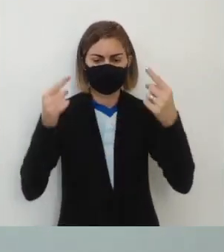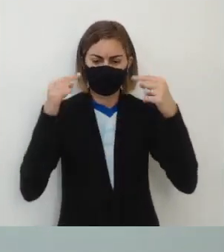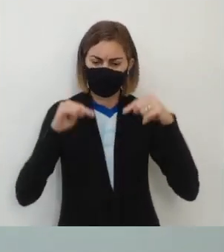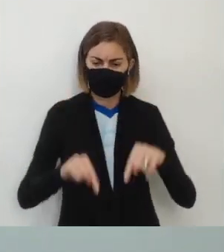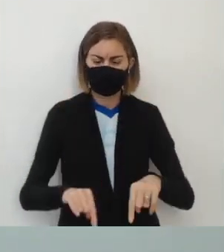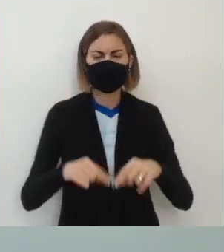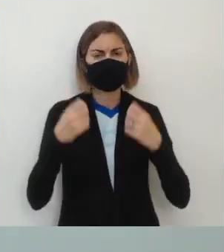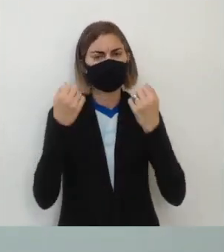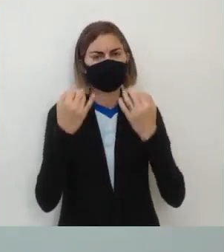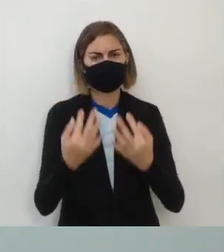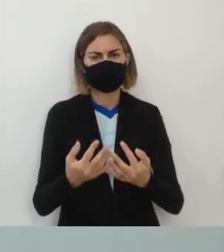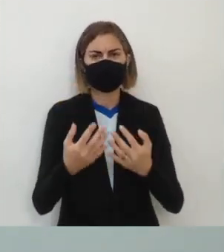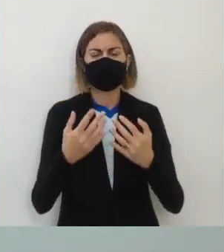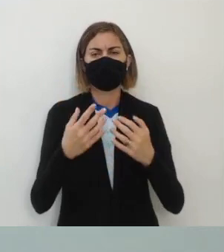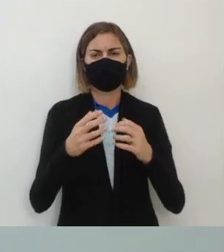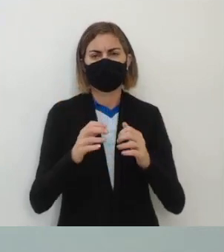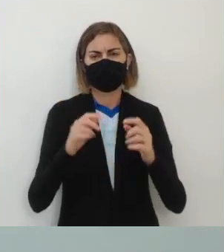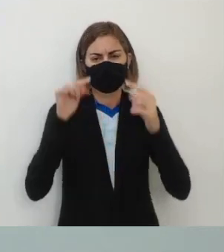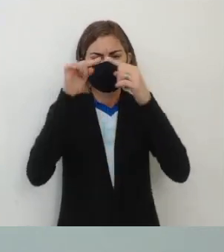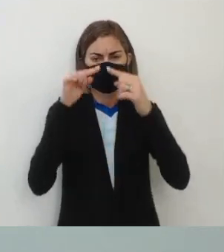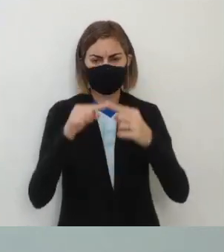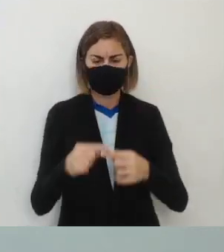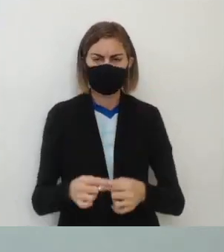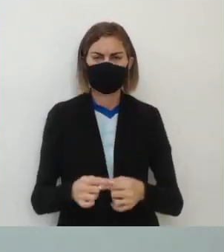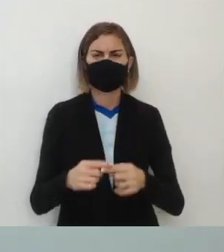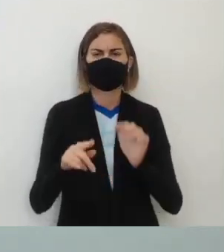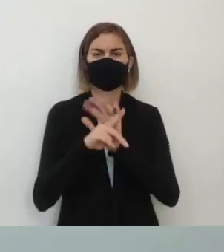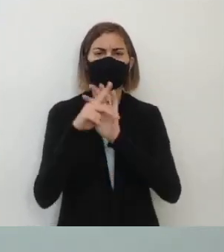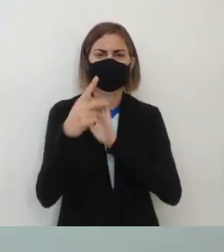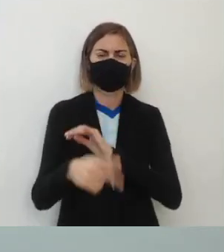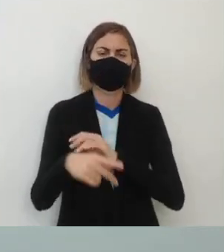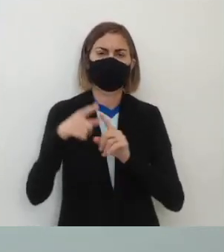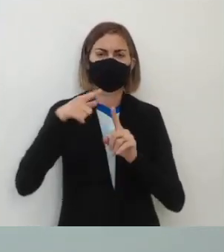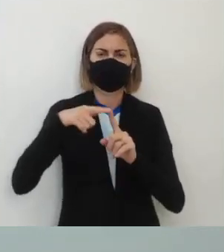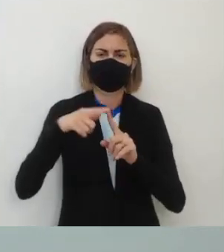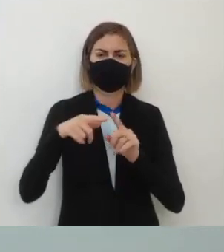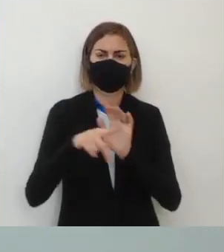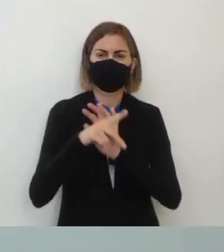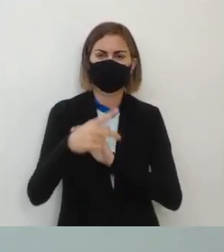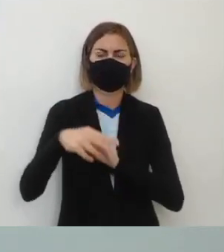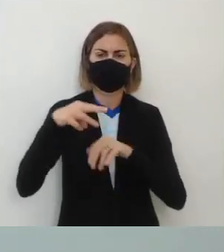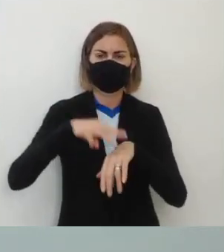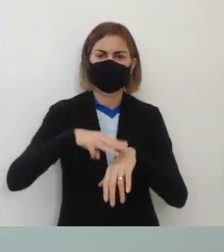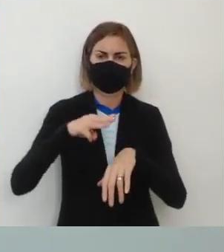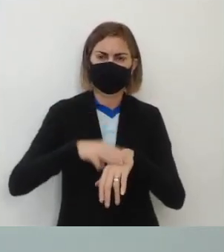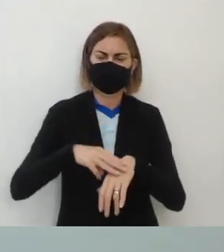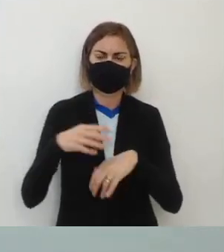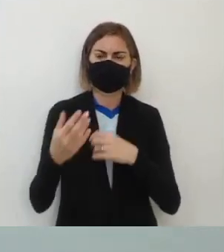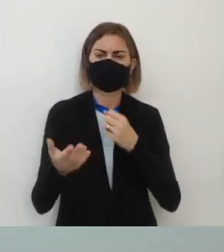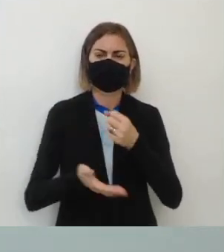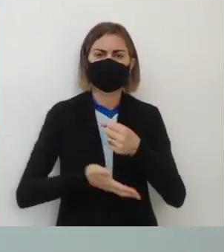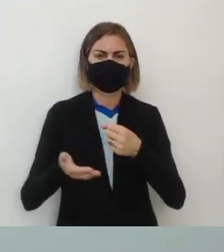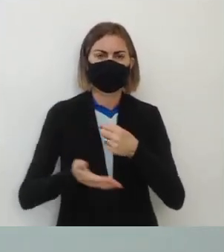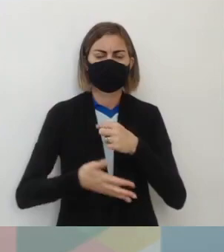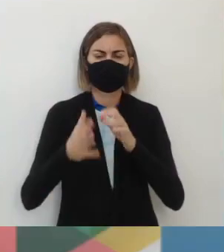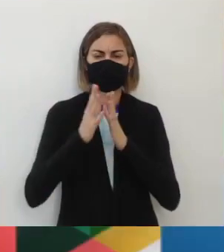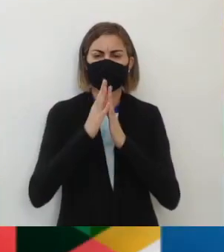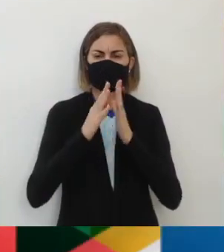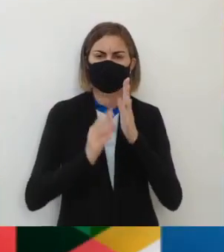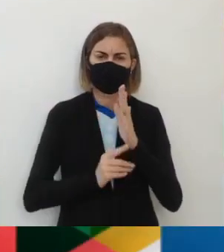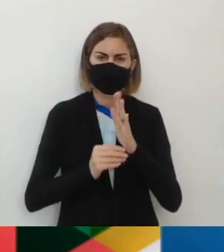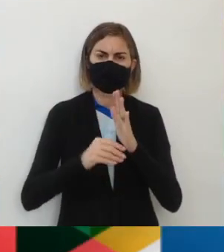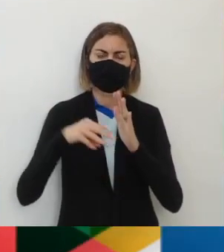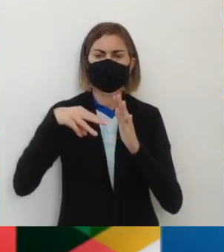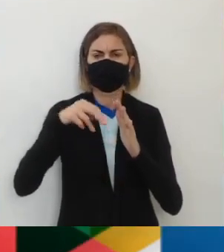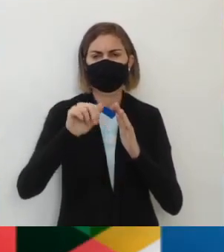que justificam, de forma adequada, propriedades típicas dos metais com base no modelo do